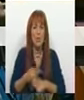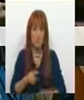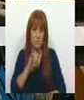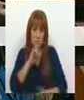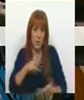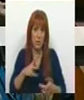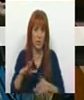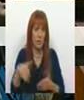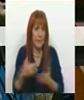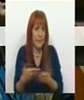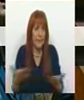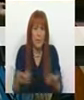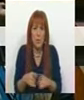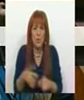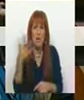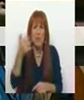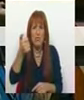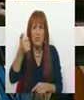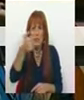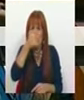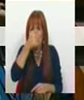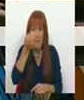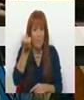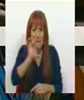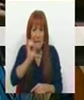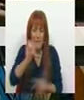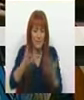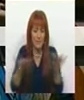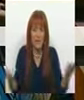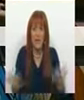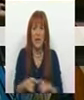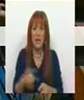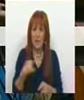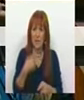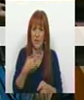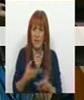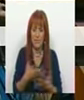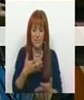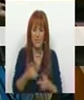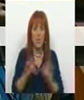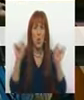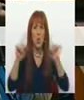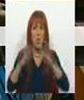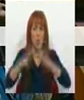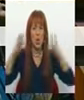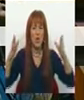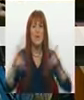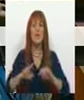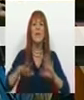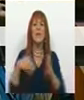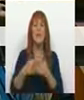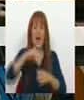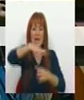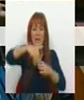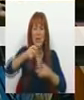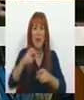pena de se tornarem numa mão cheia de nada. Quero, aliás, aqui realçar o consenso alargado, gerado no